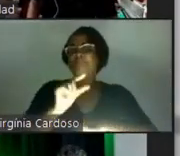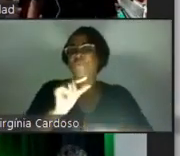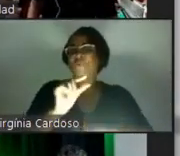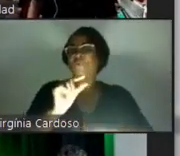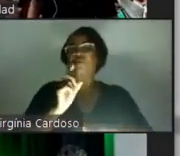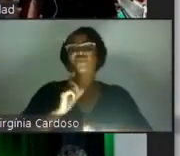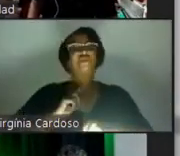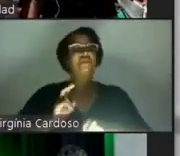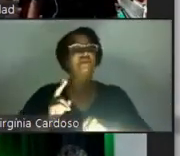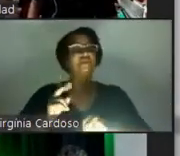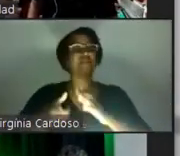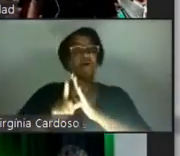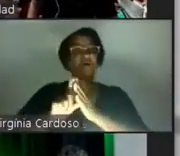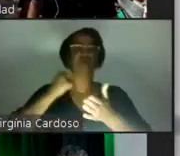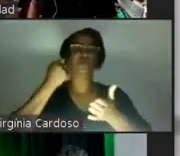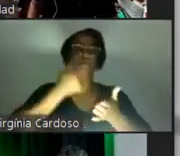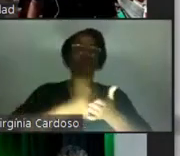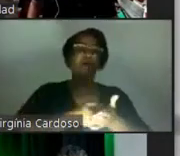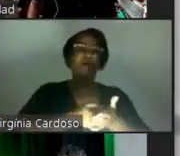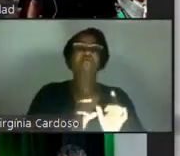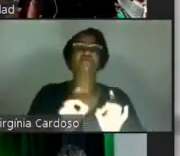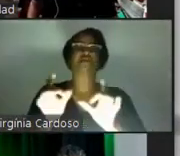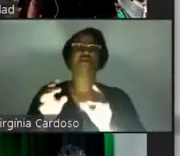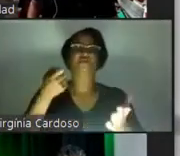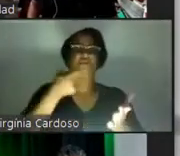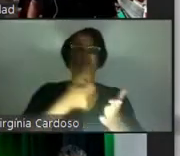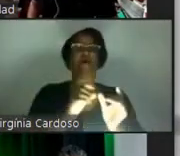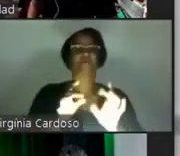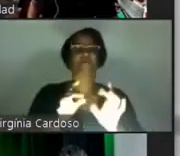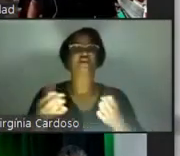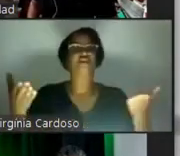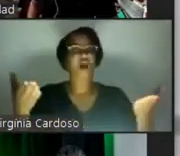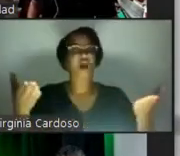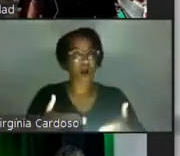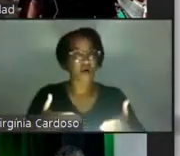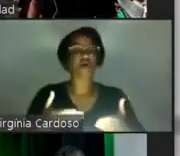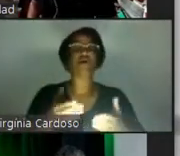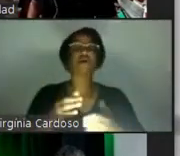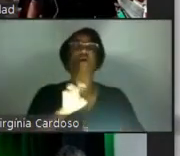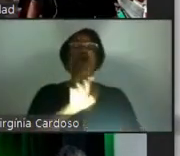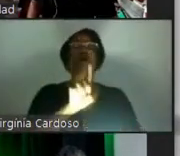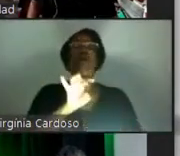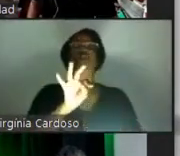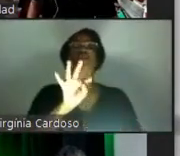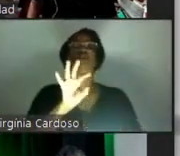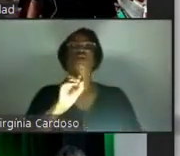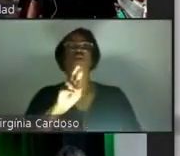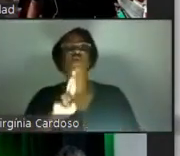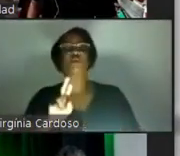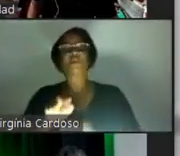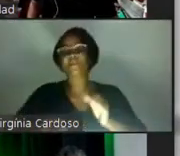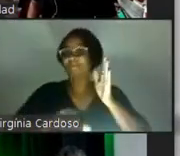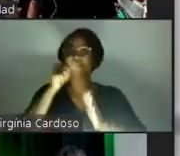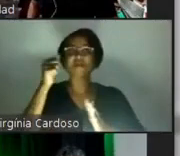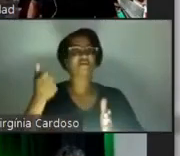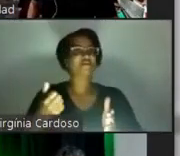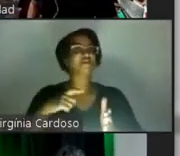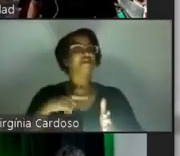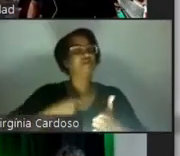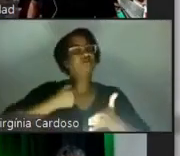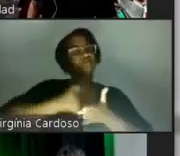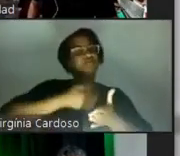pagando e vendendo o livro, entendeu? Então, isso tem uma luta muito grande por trás. Mas é